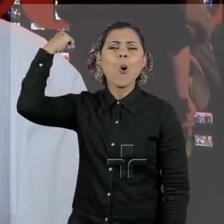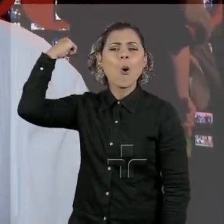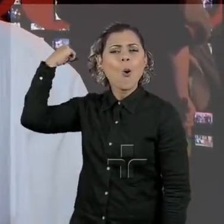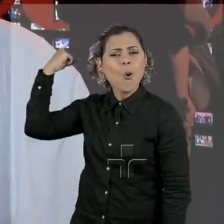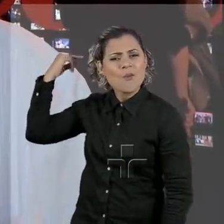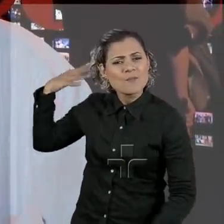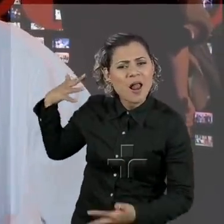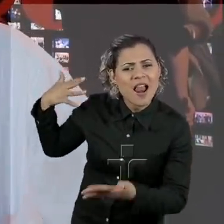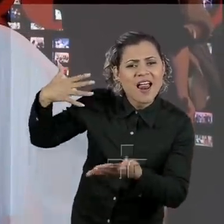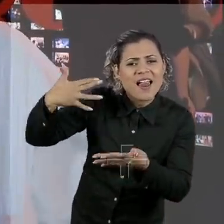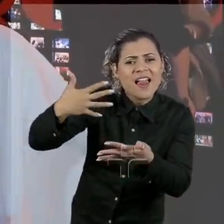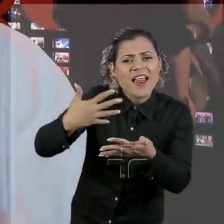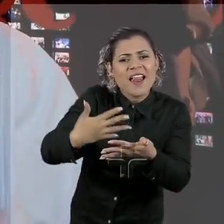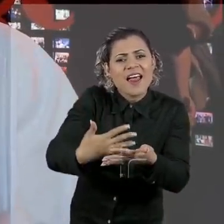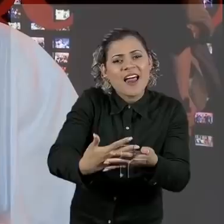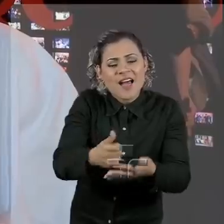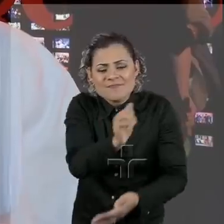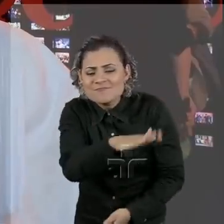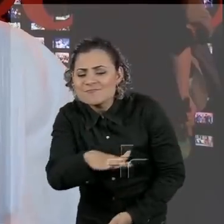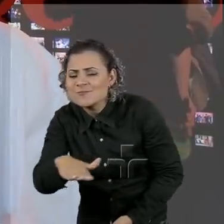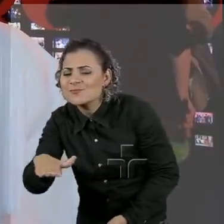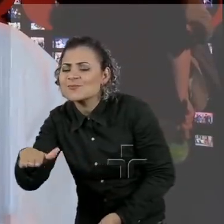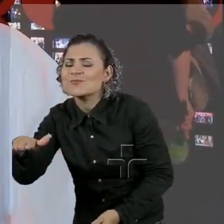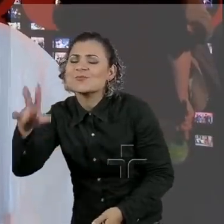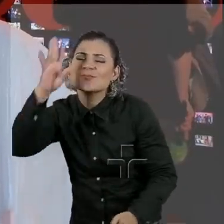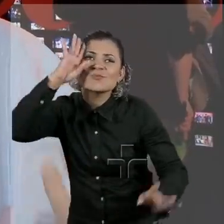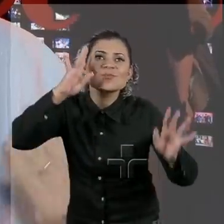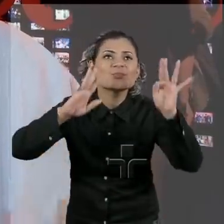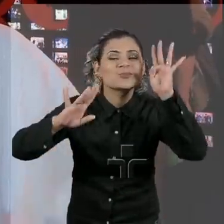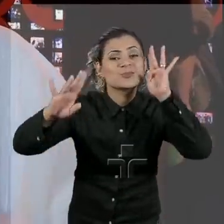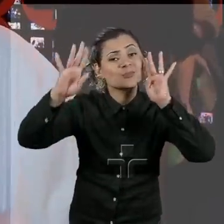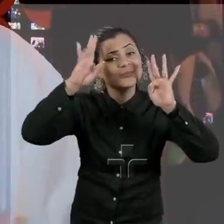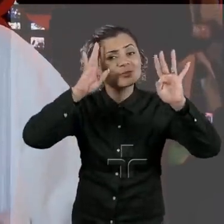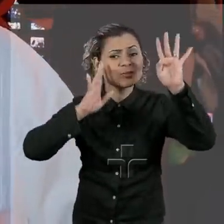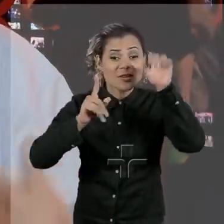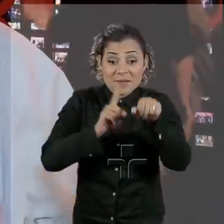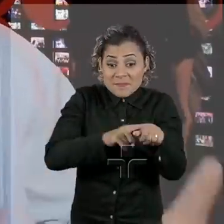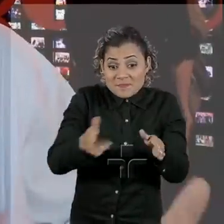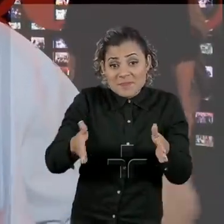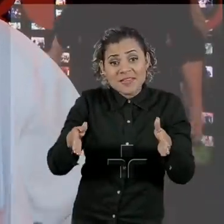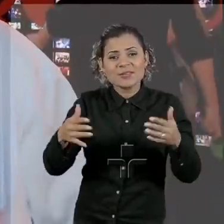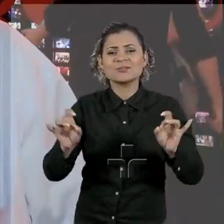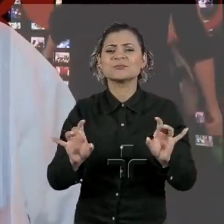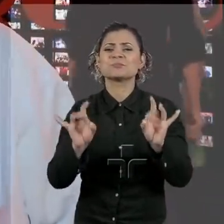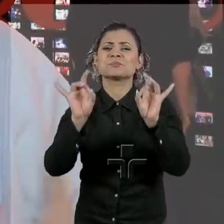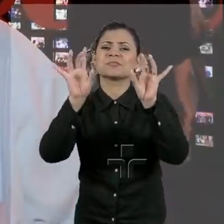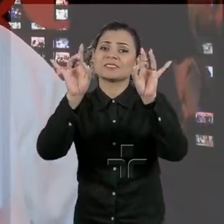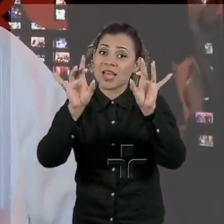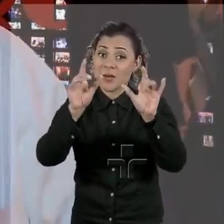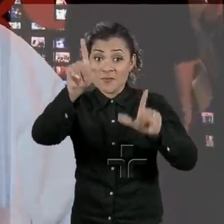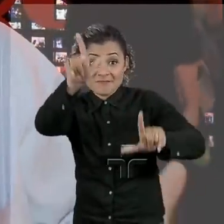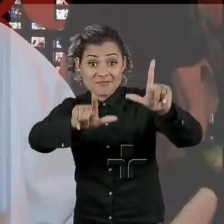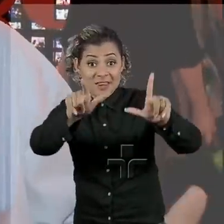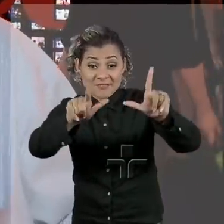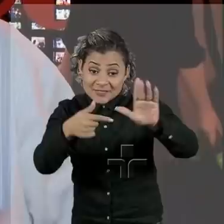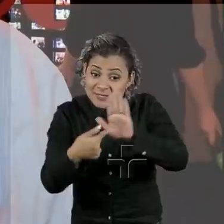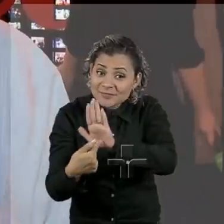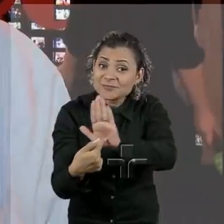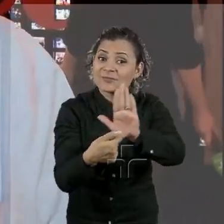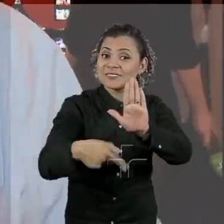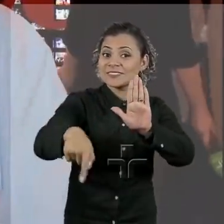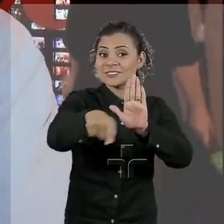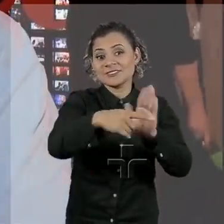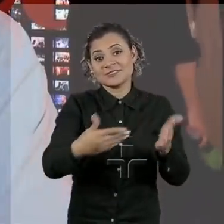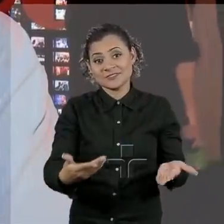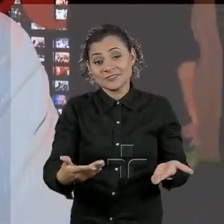da história, através da infância, ou seja, relembrar momentos especiais que a televisão proporcionou,